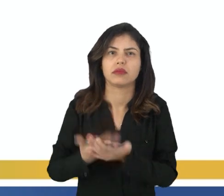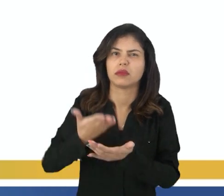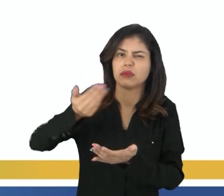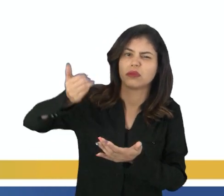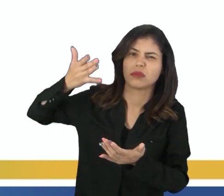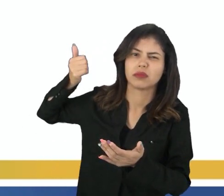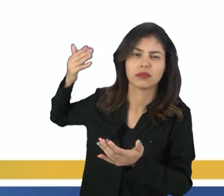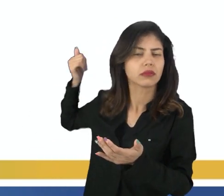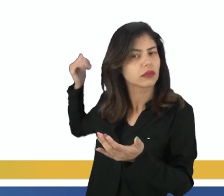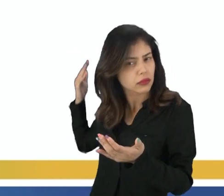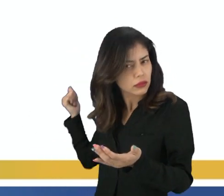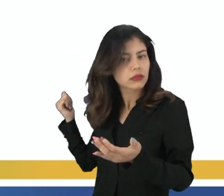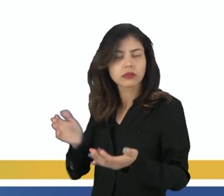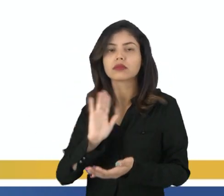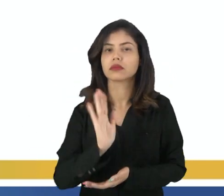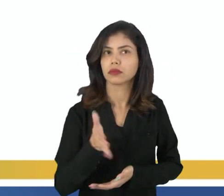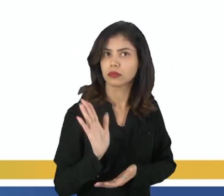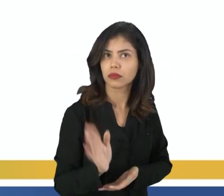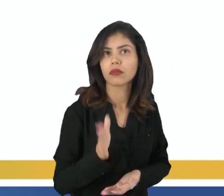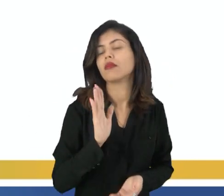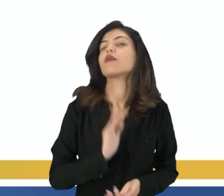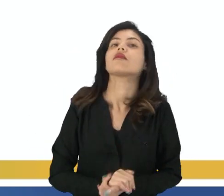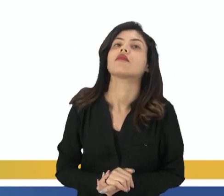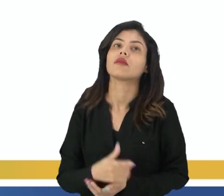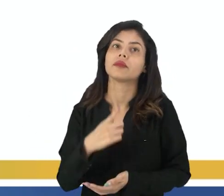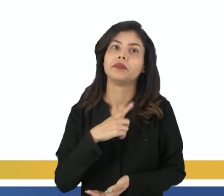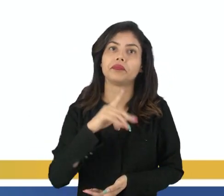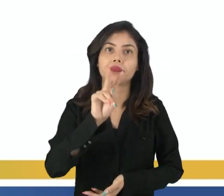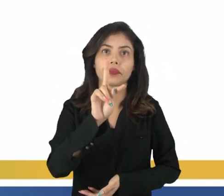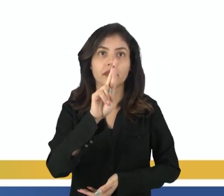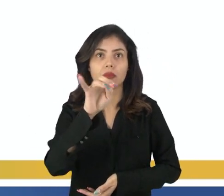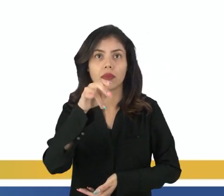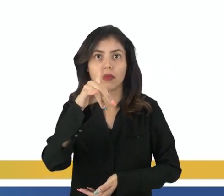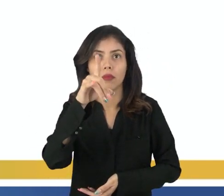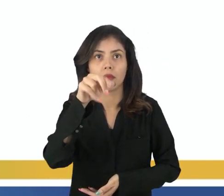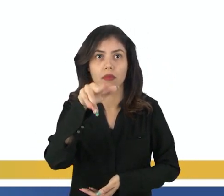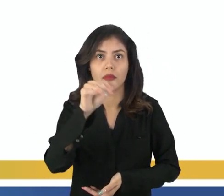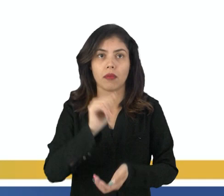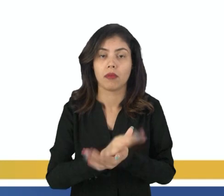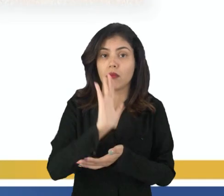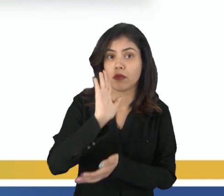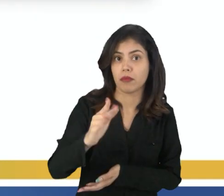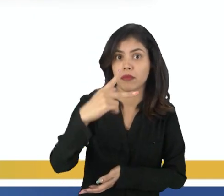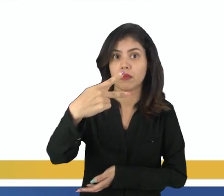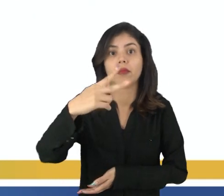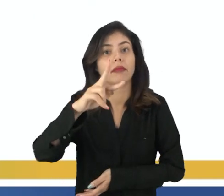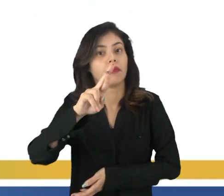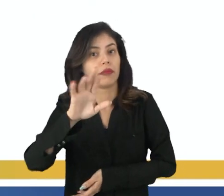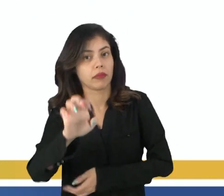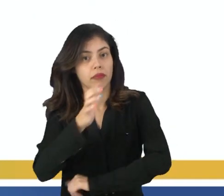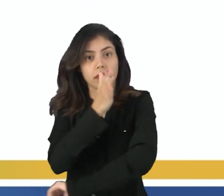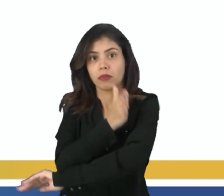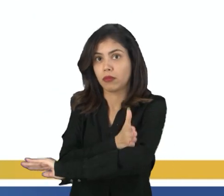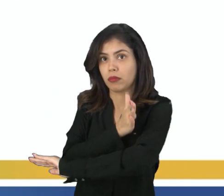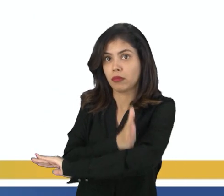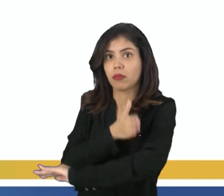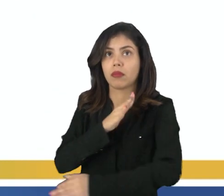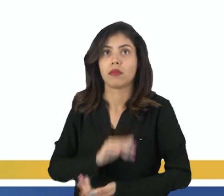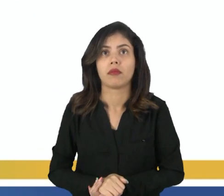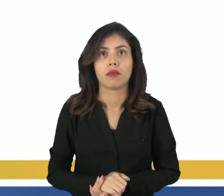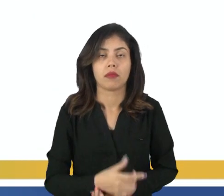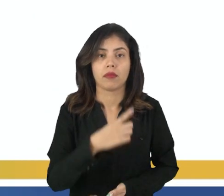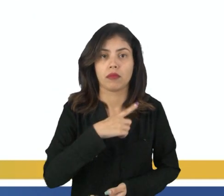tempos remotos, mesmo que de forma rudimentar. Bem, na pré-história, né, os seres humanos